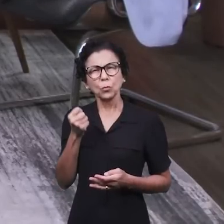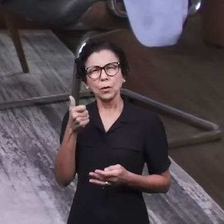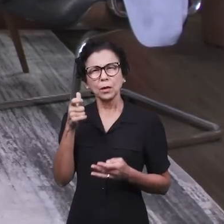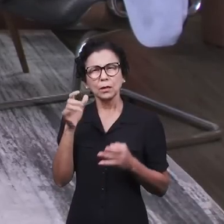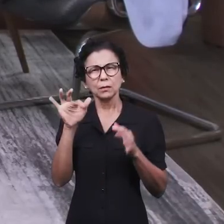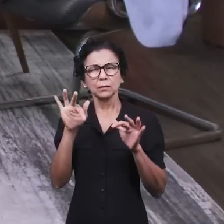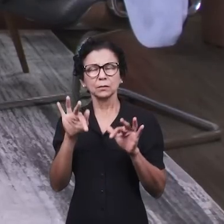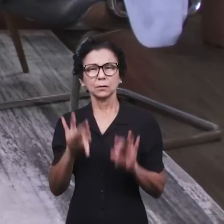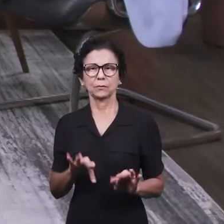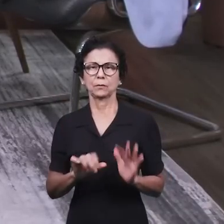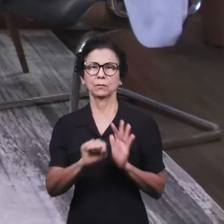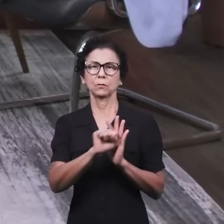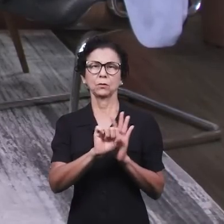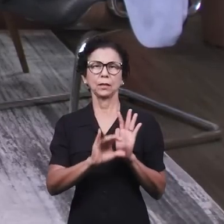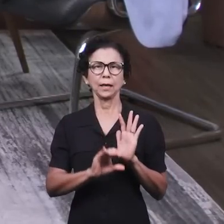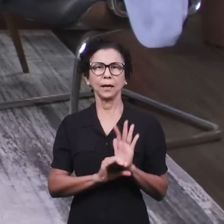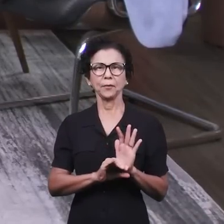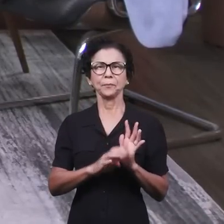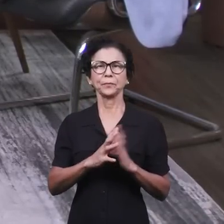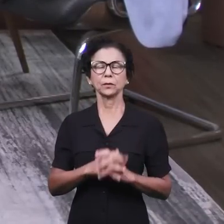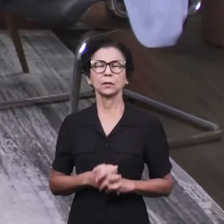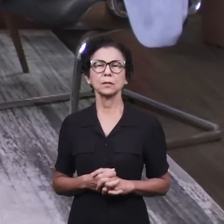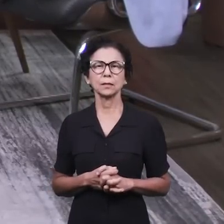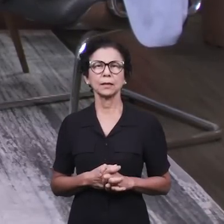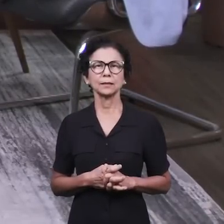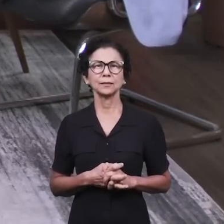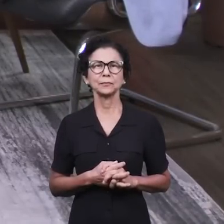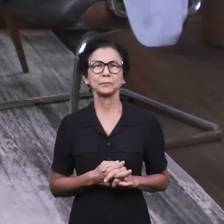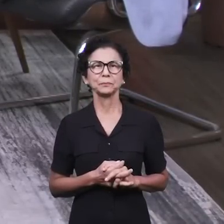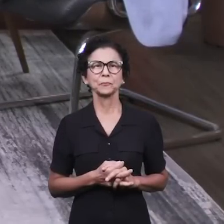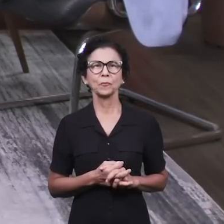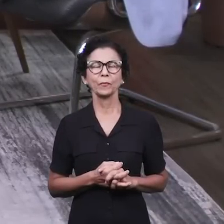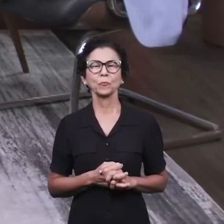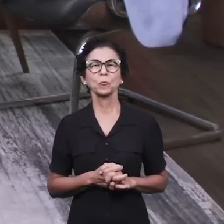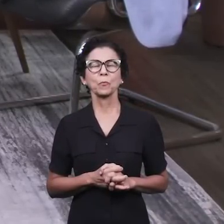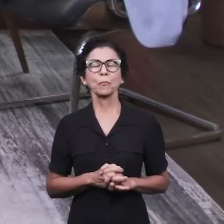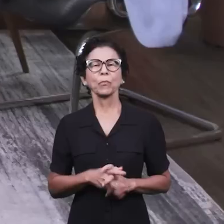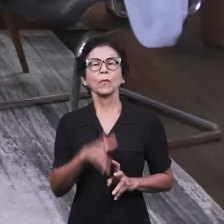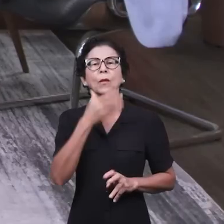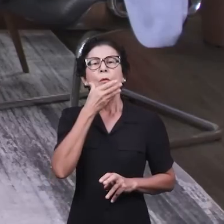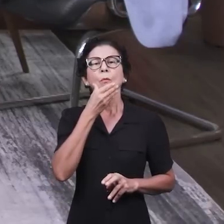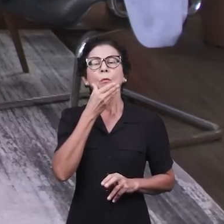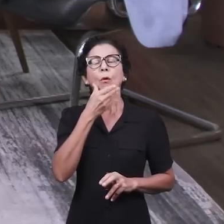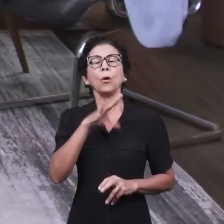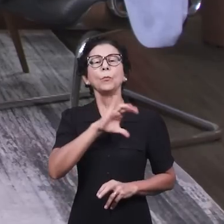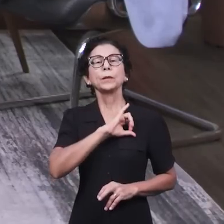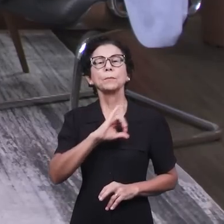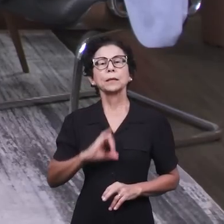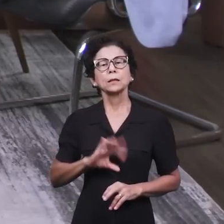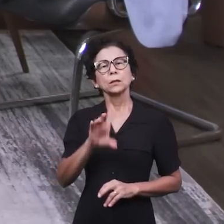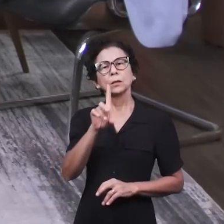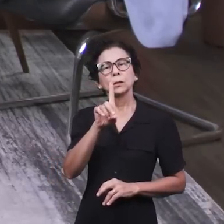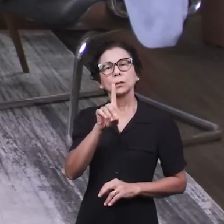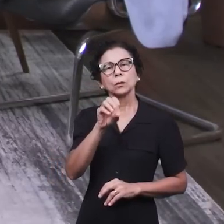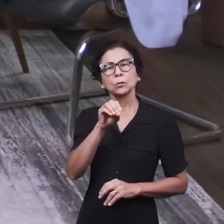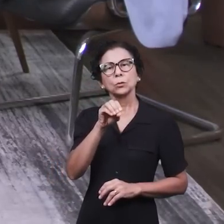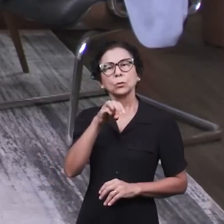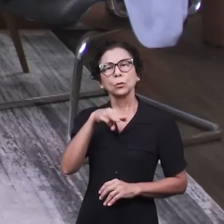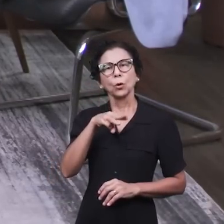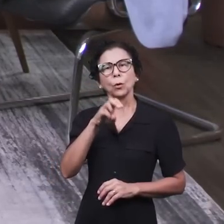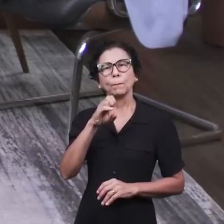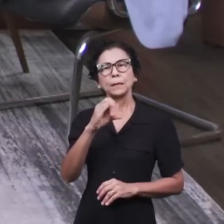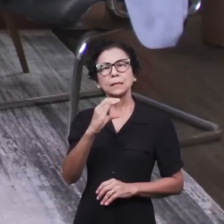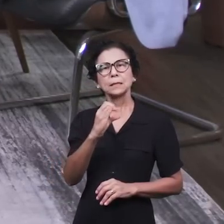do século, porque quem enviou João para o exílio na ilha de Patmos foi o imperador Domiciano. E Domiciano,